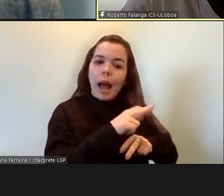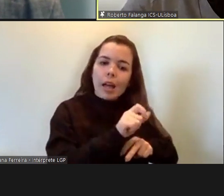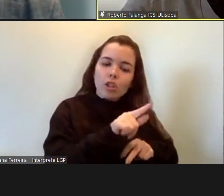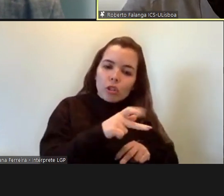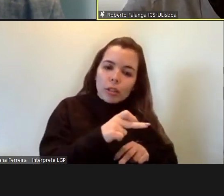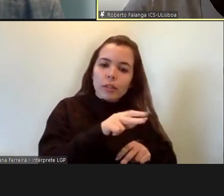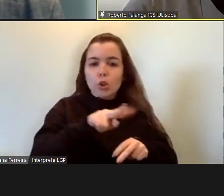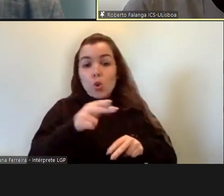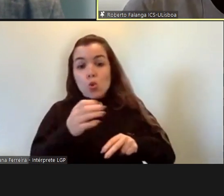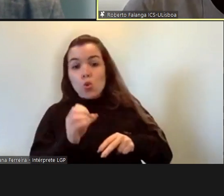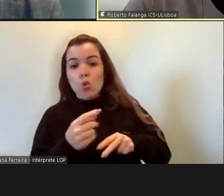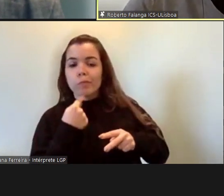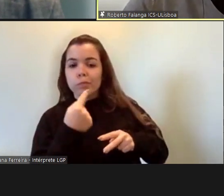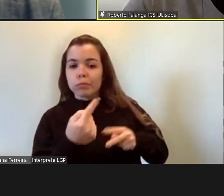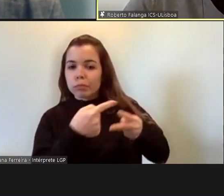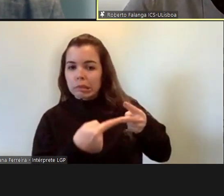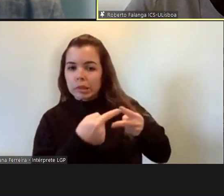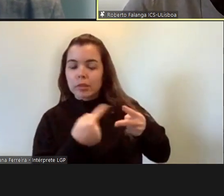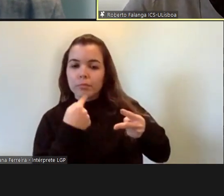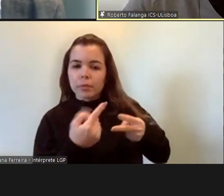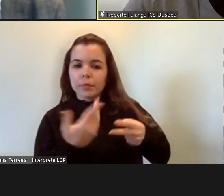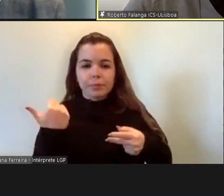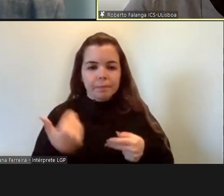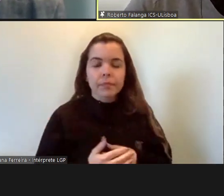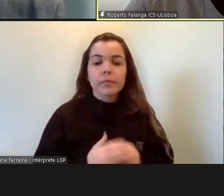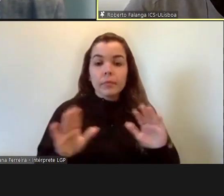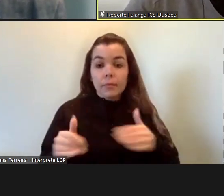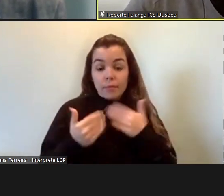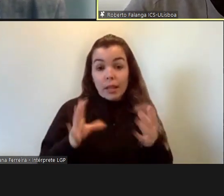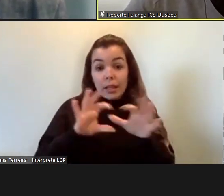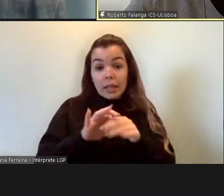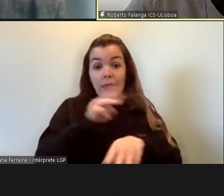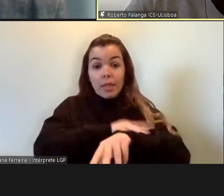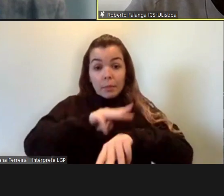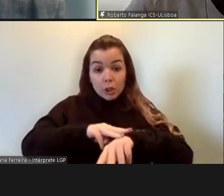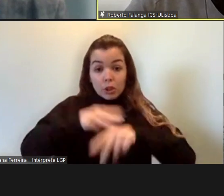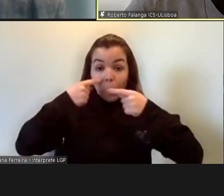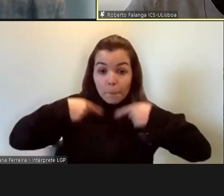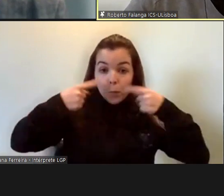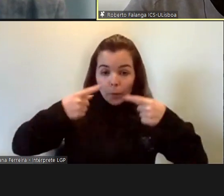de referir. E por acaso tem a ver com a administração pública, portanto,